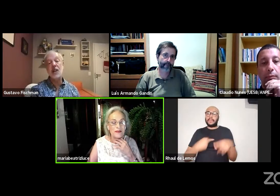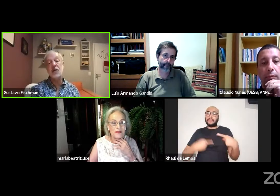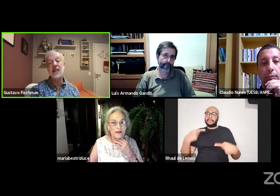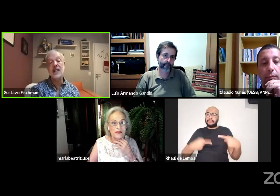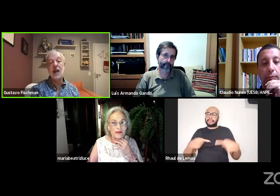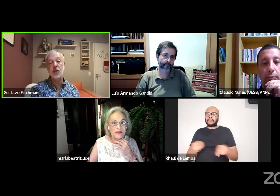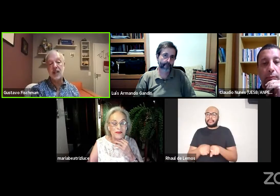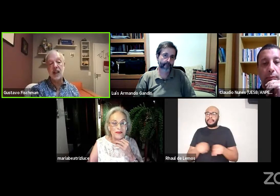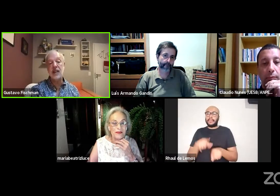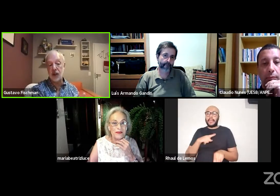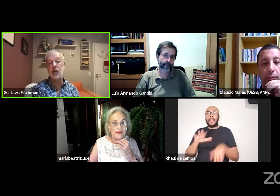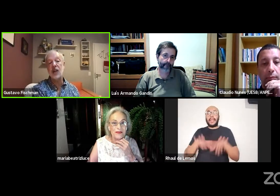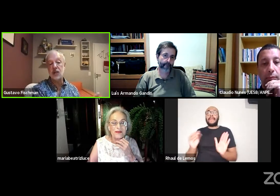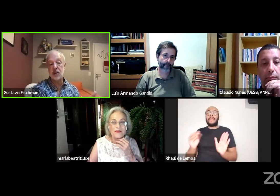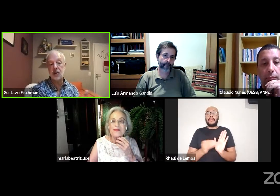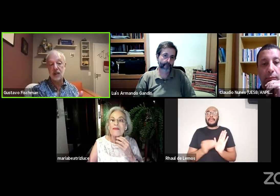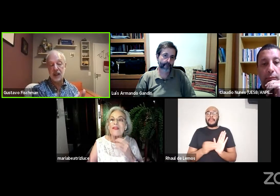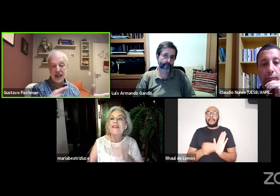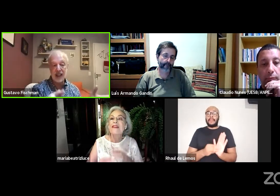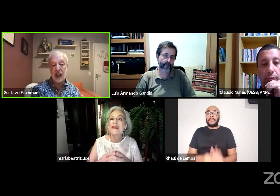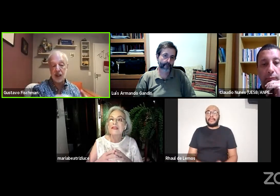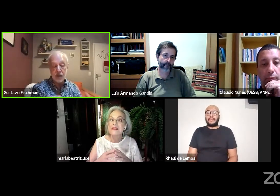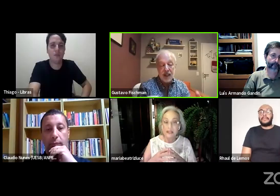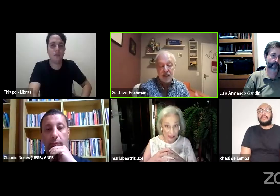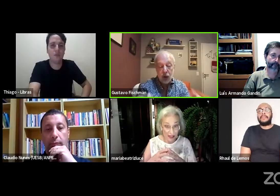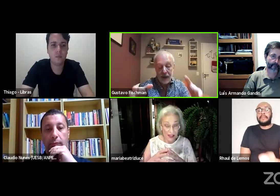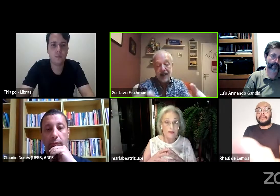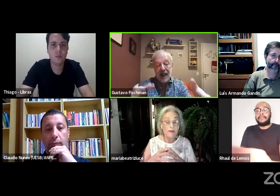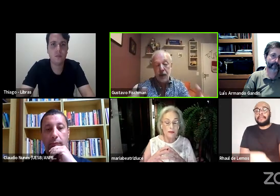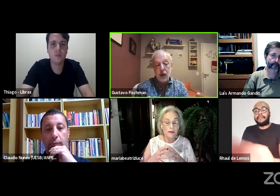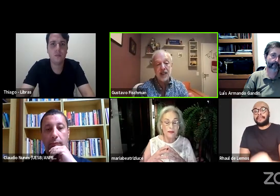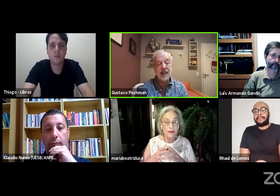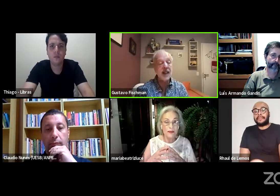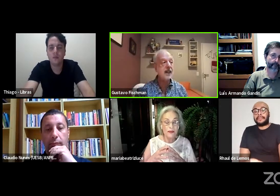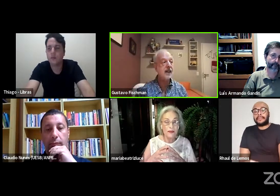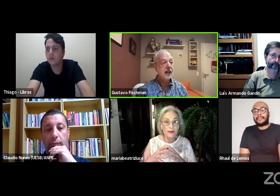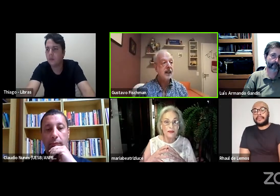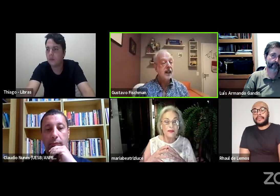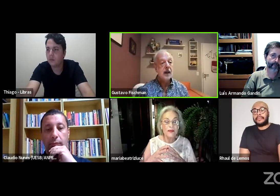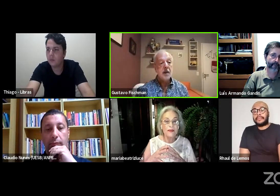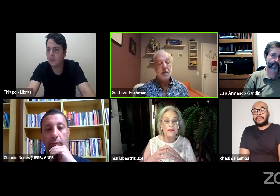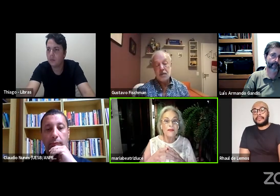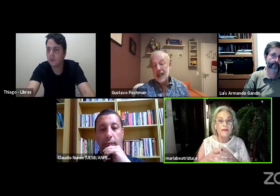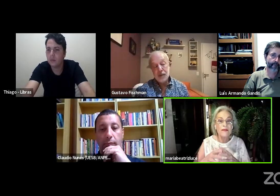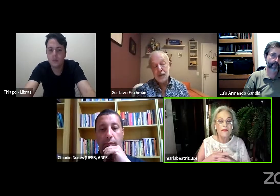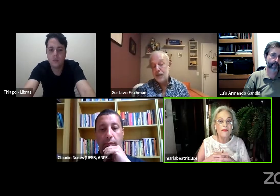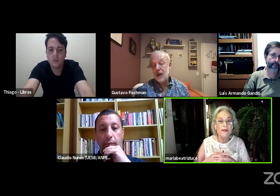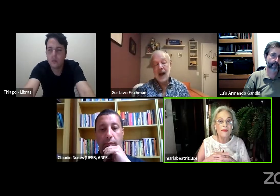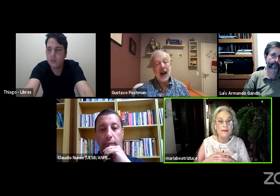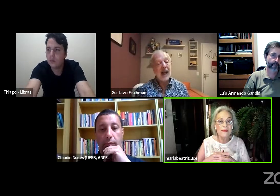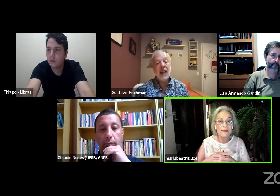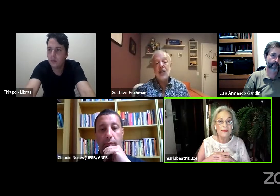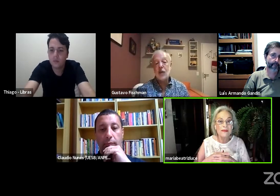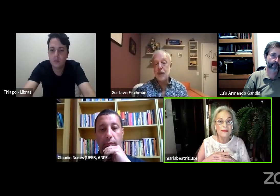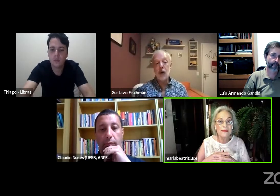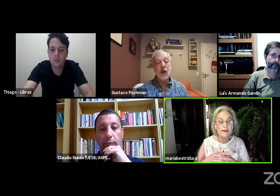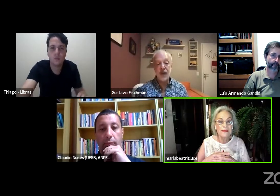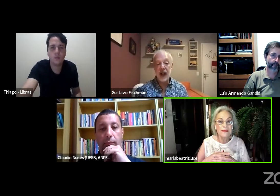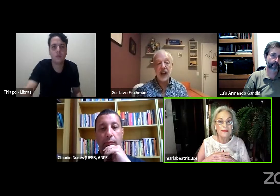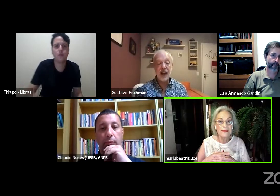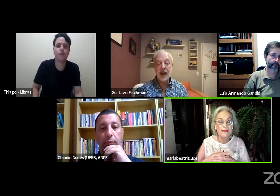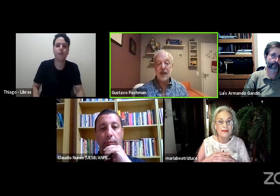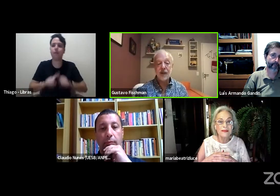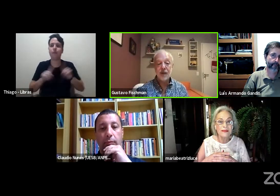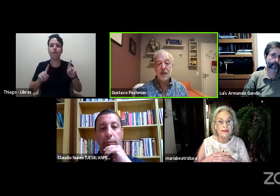que muitas vezes está ausente em outros escenários. Mas no Brasil é muito presente. Mas além do